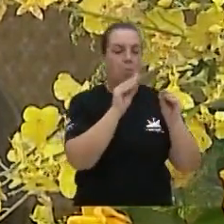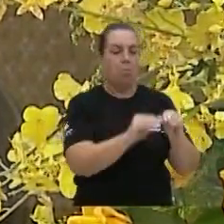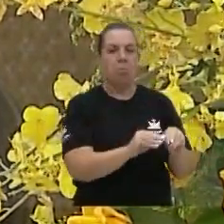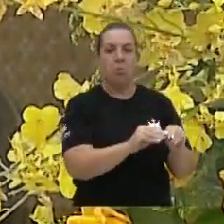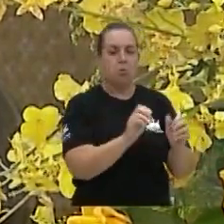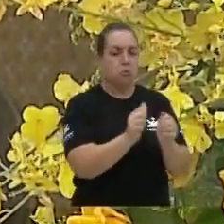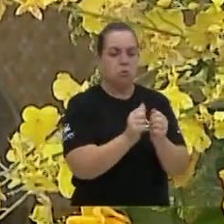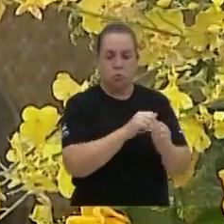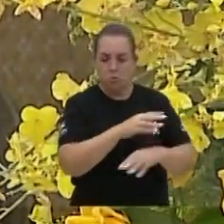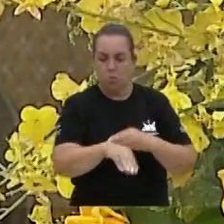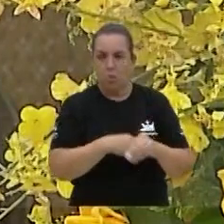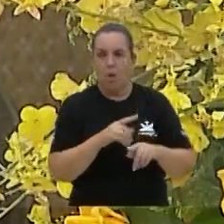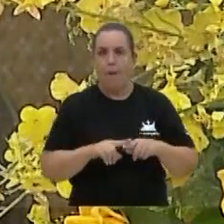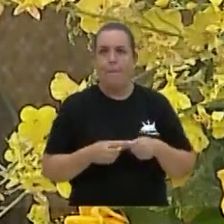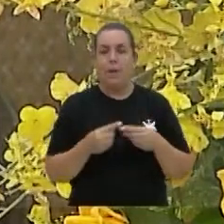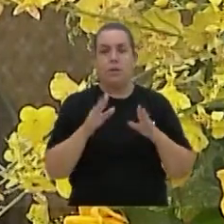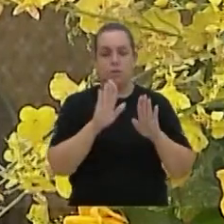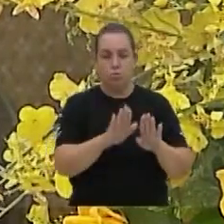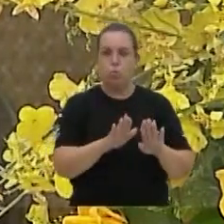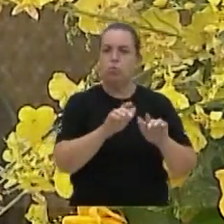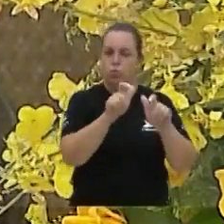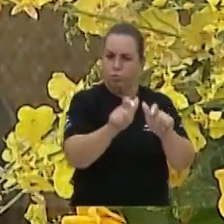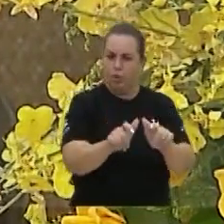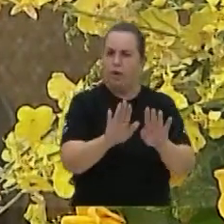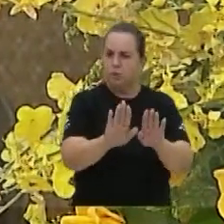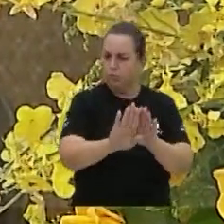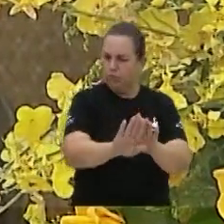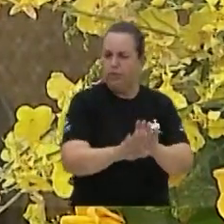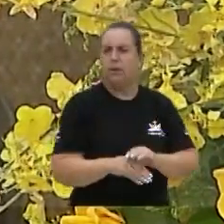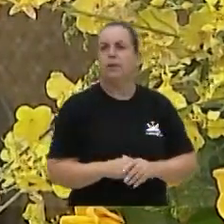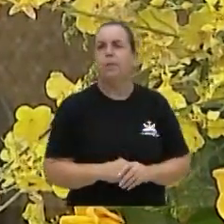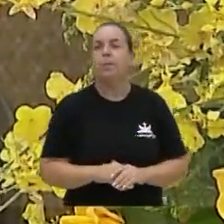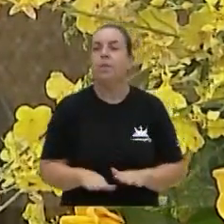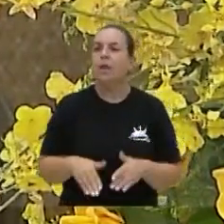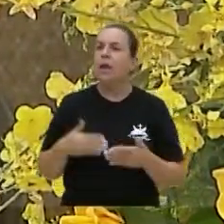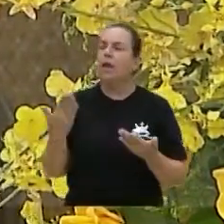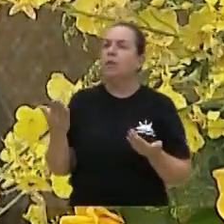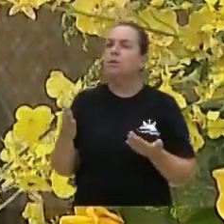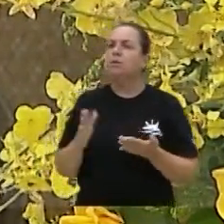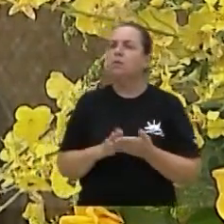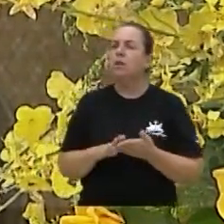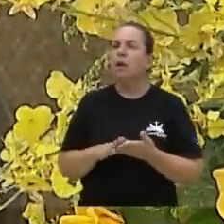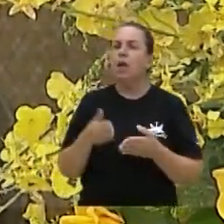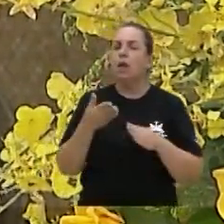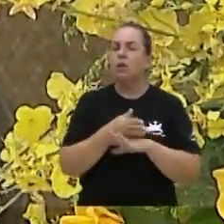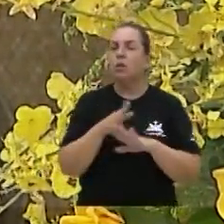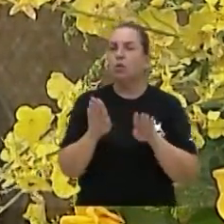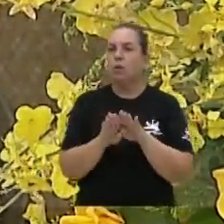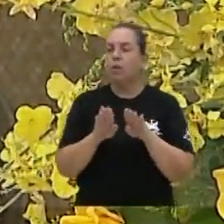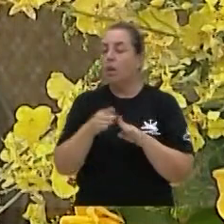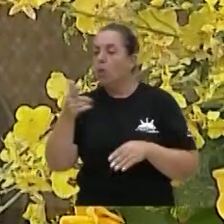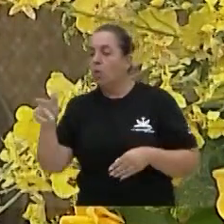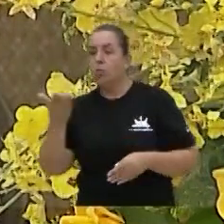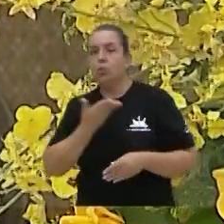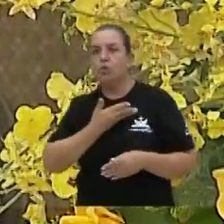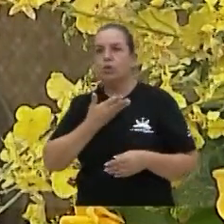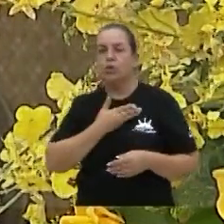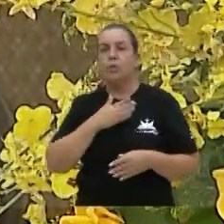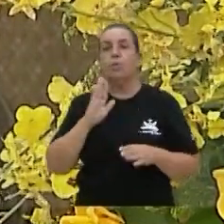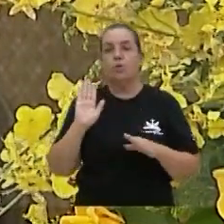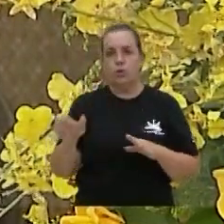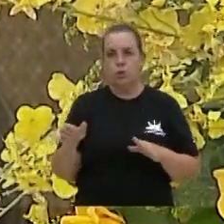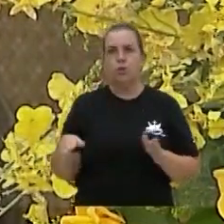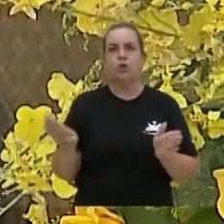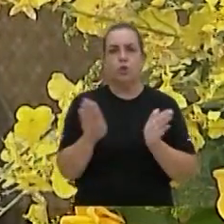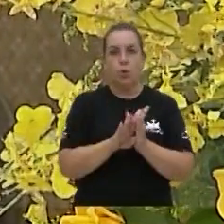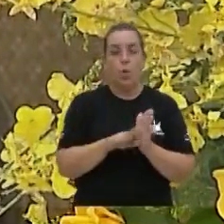as faixas, mas enrolado num lugar à parte. Então entrou também o outro discípulo, que tinha